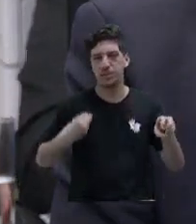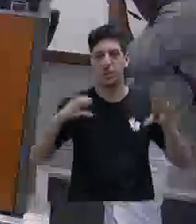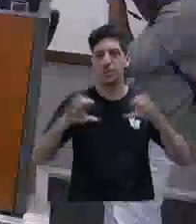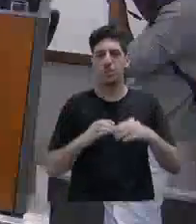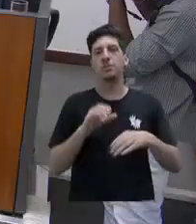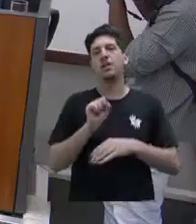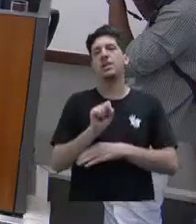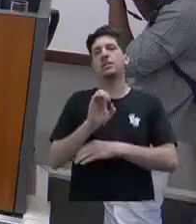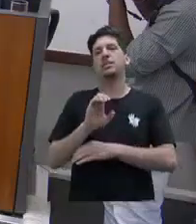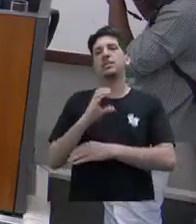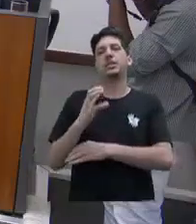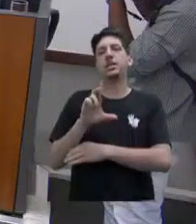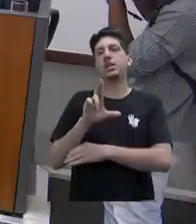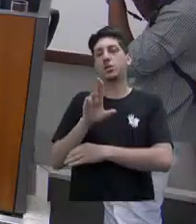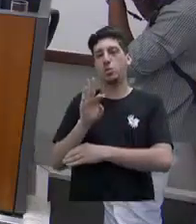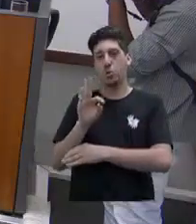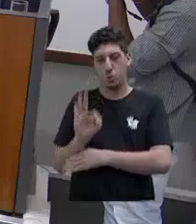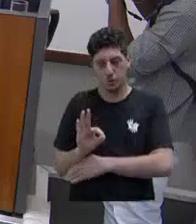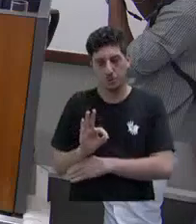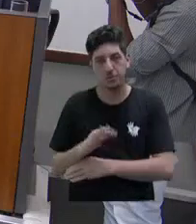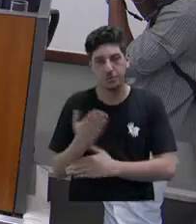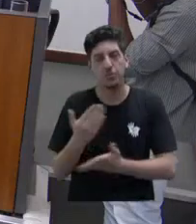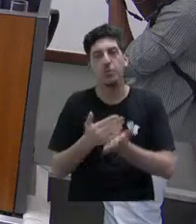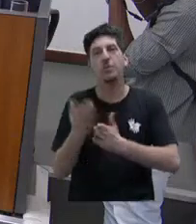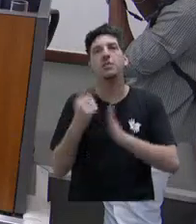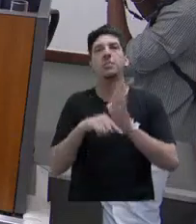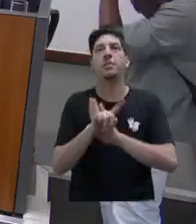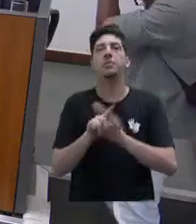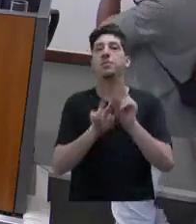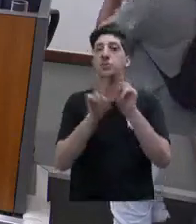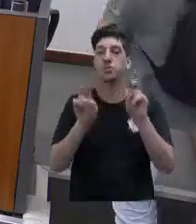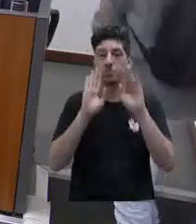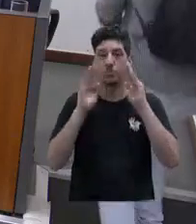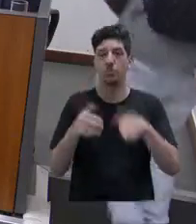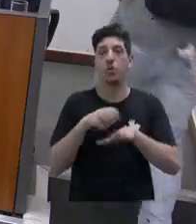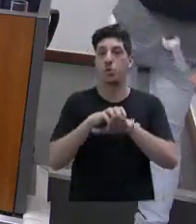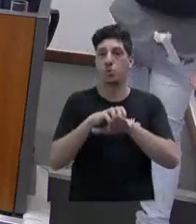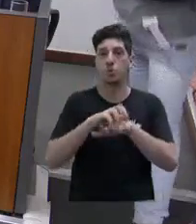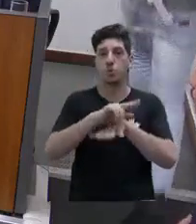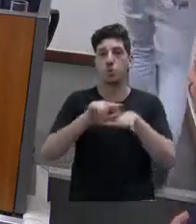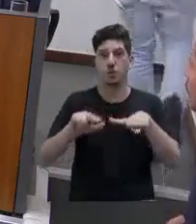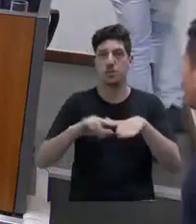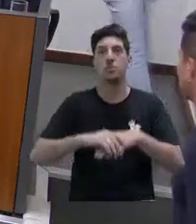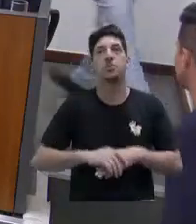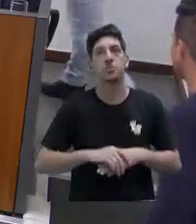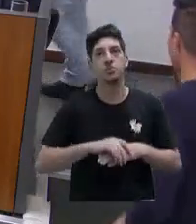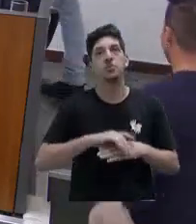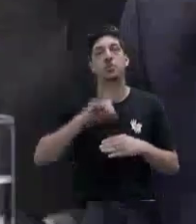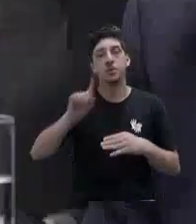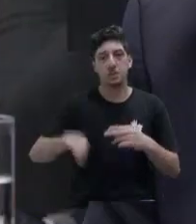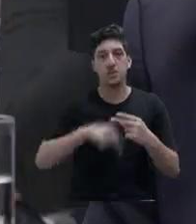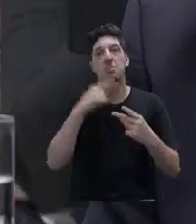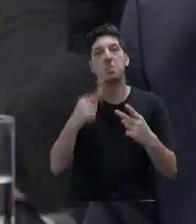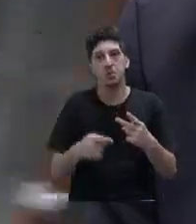Eu começo, Leandro, com uma pergunta sobre o turismo. e depois passo as perguntas para a cultura.